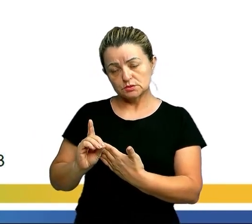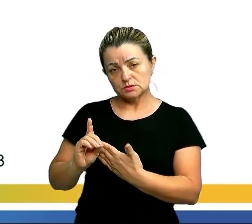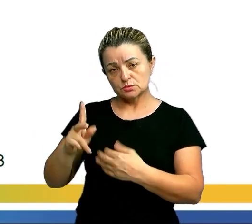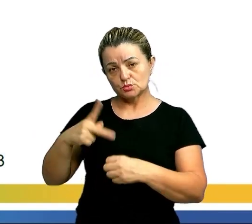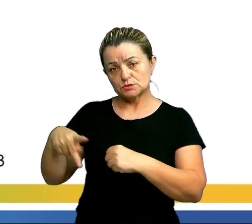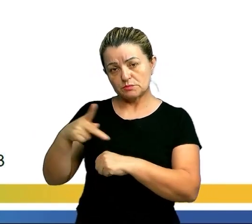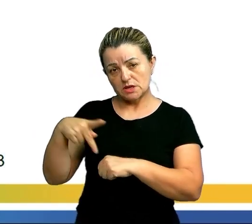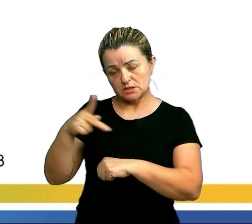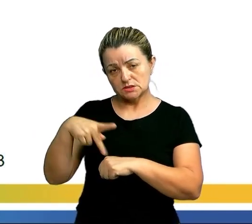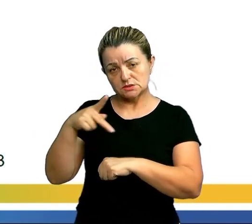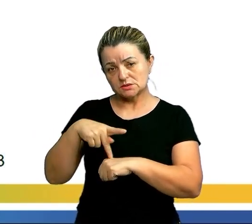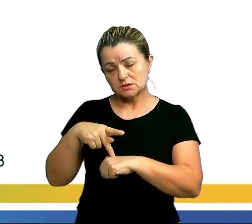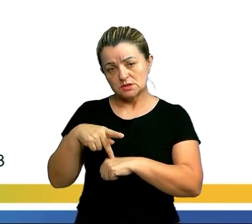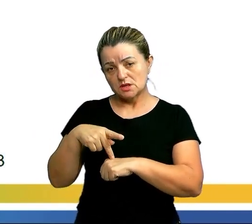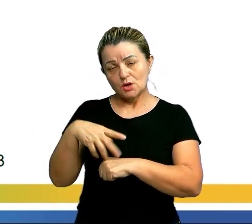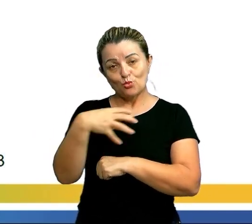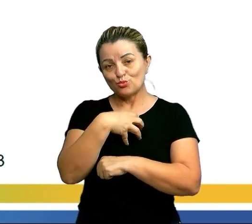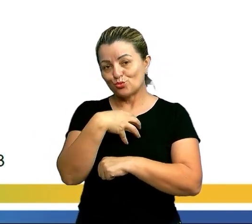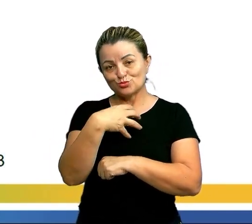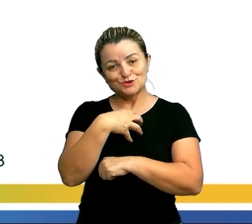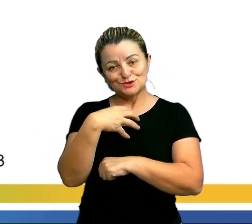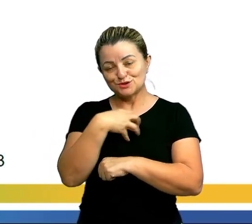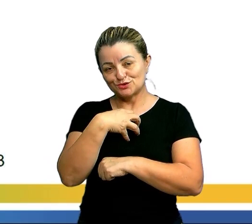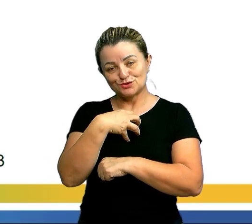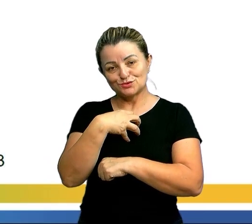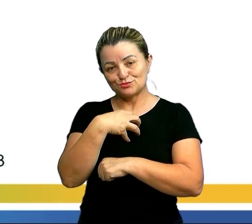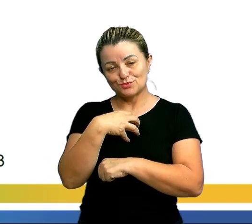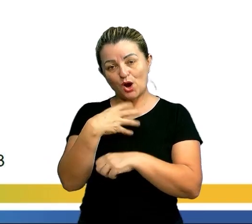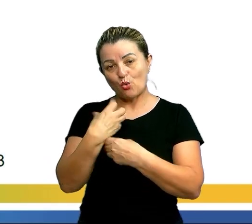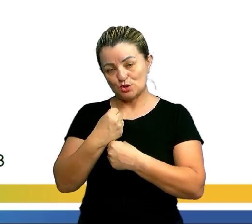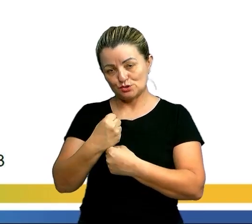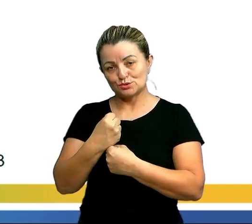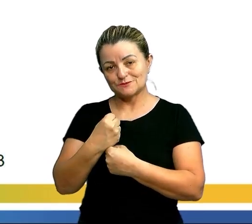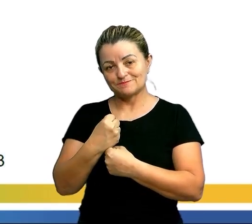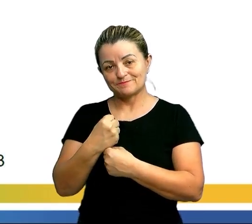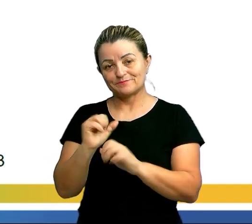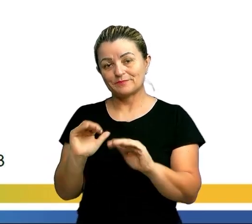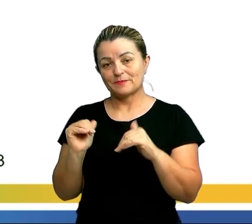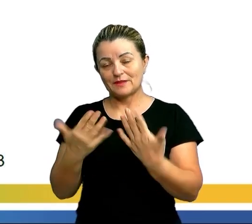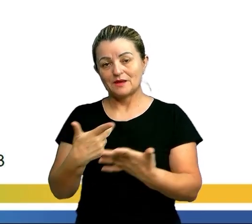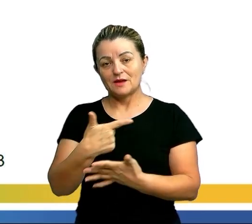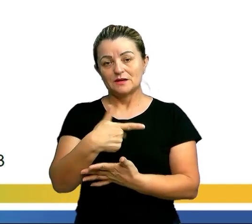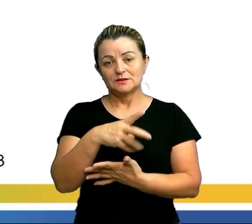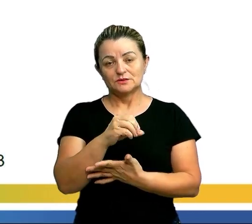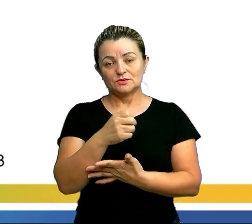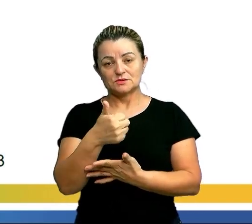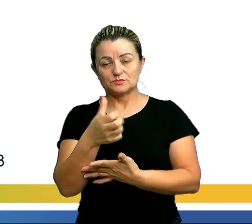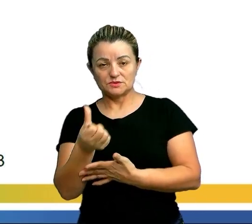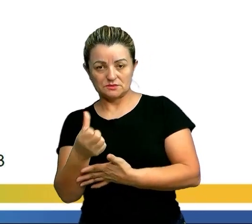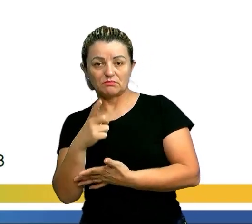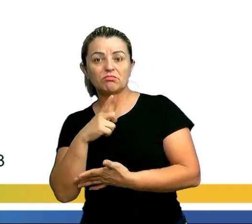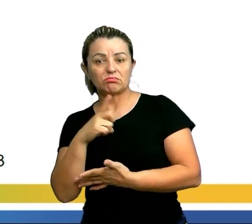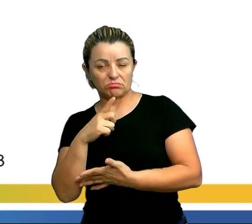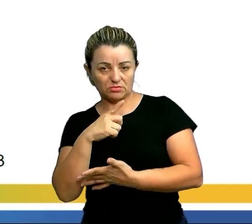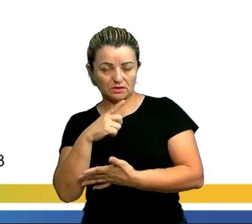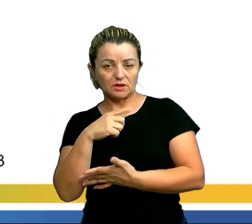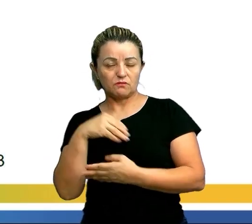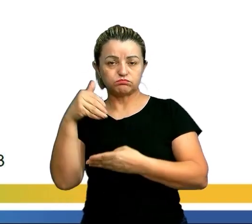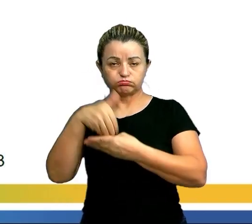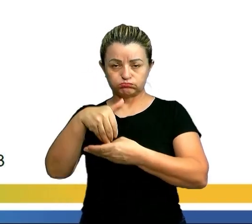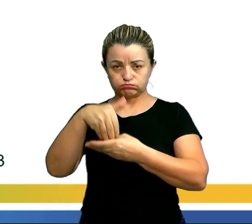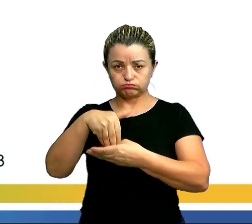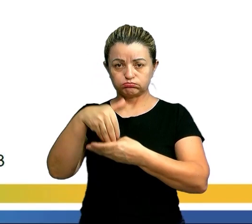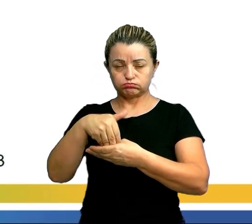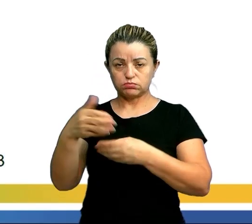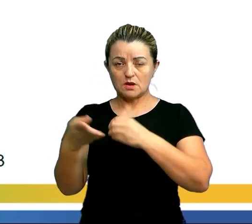os britânicos não se sentiam favorecidos, até que em 2016 houve um plebiscito,